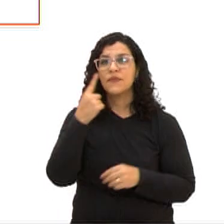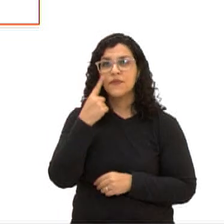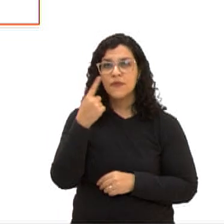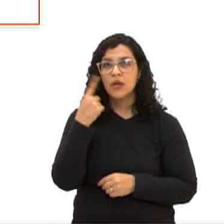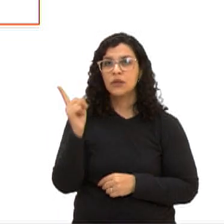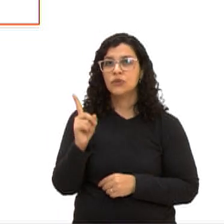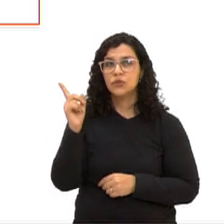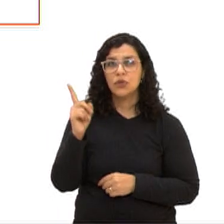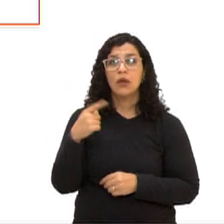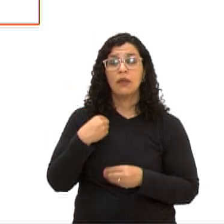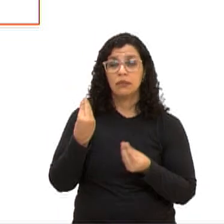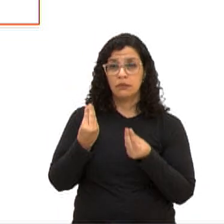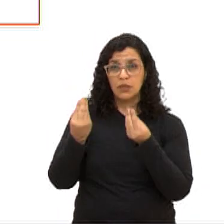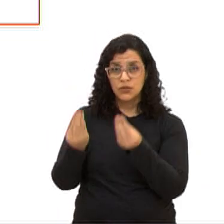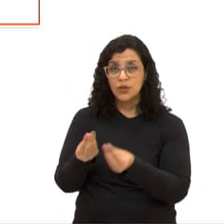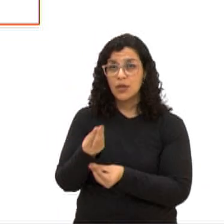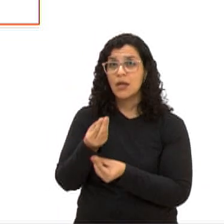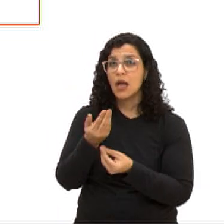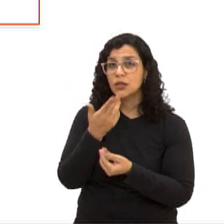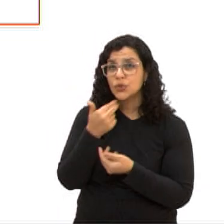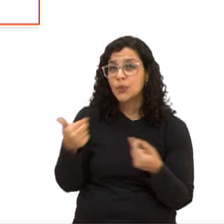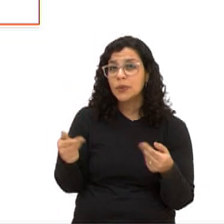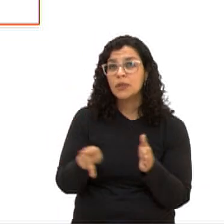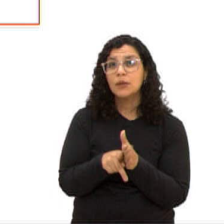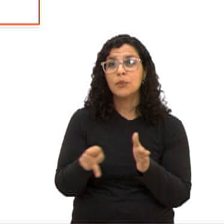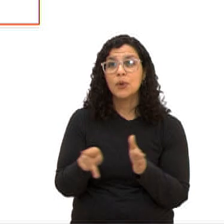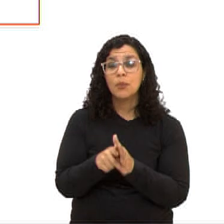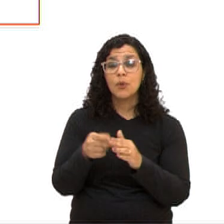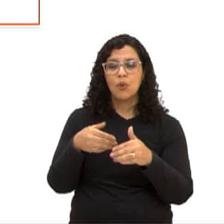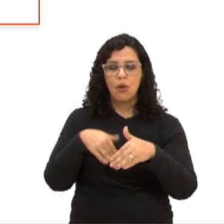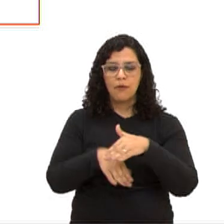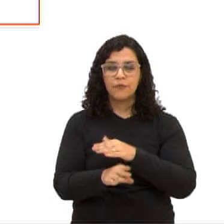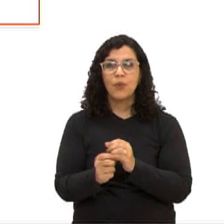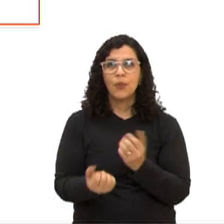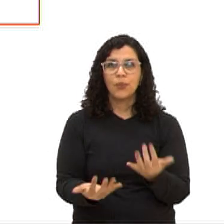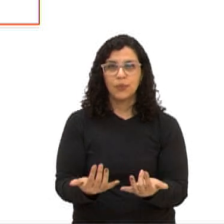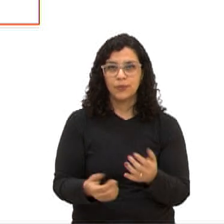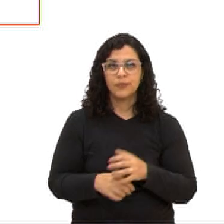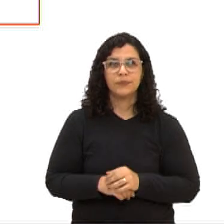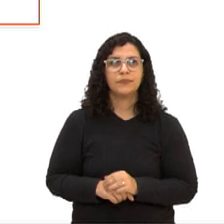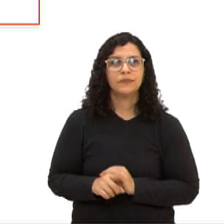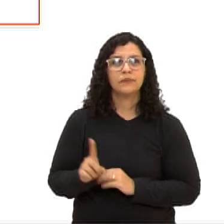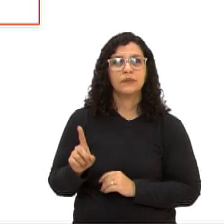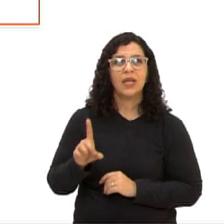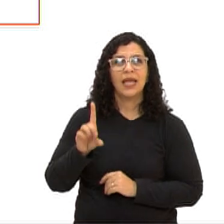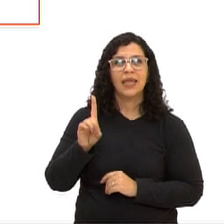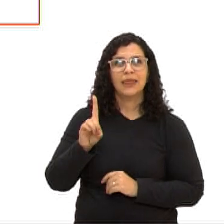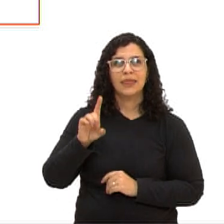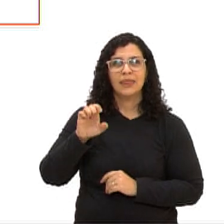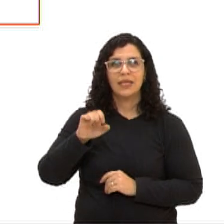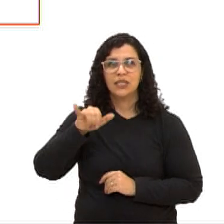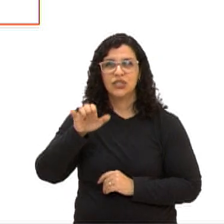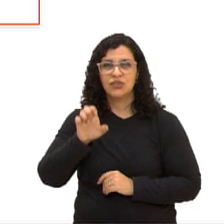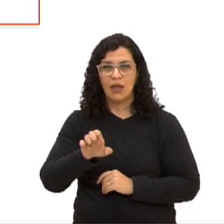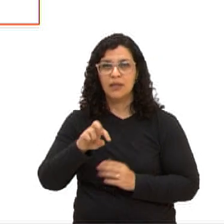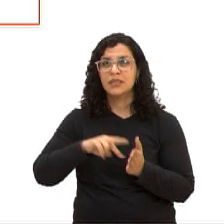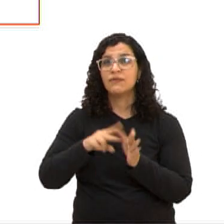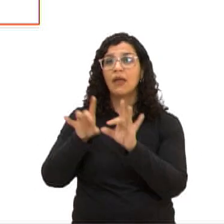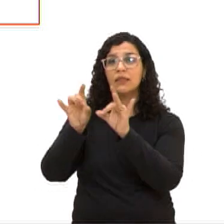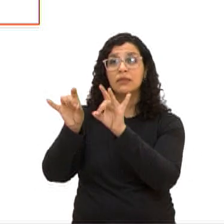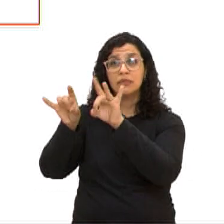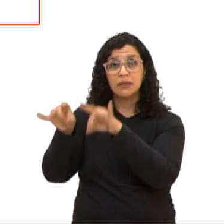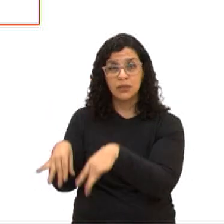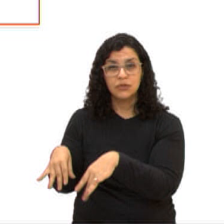a cena no forno. Temos o verbo dejar, verbo deixar. Hoy comeremos pizza.